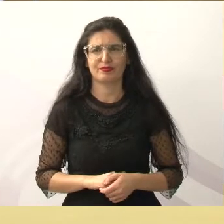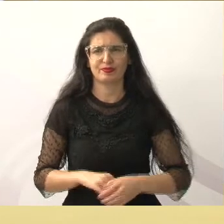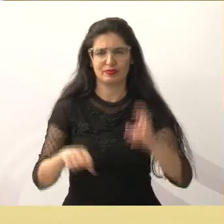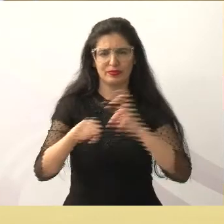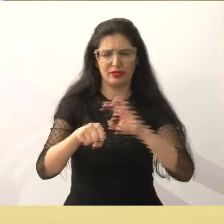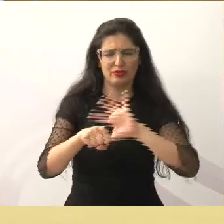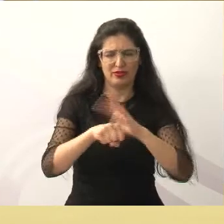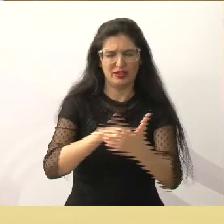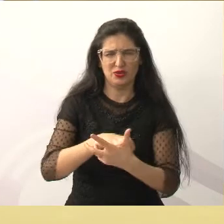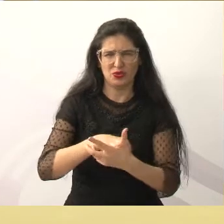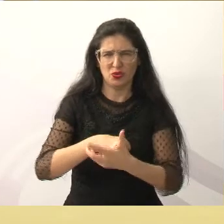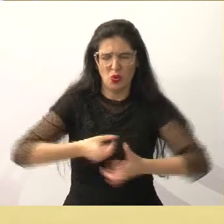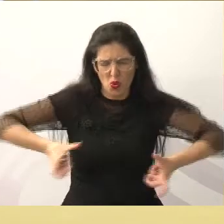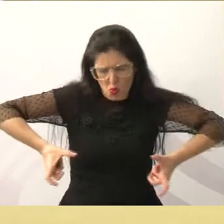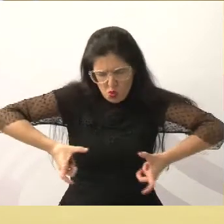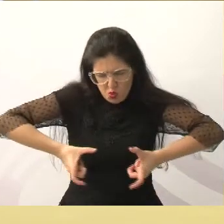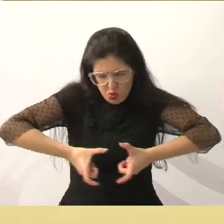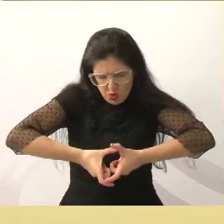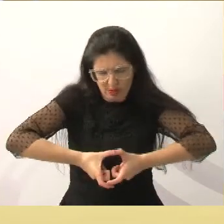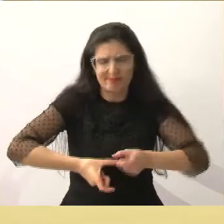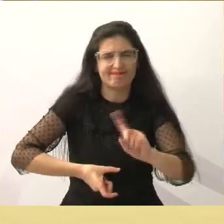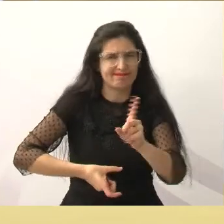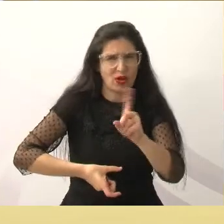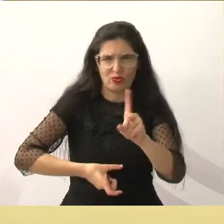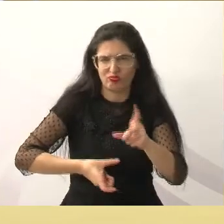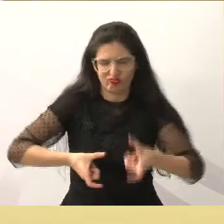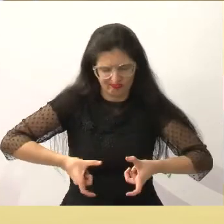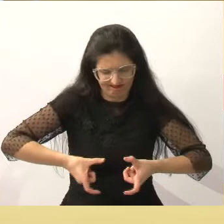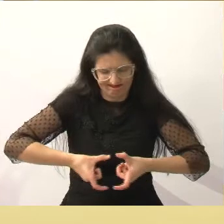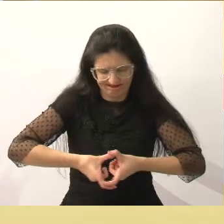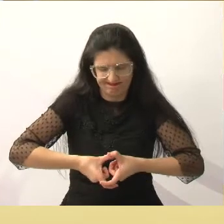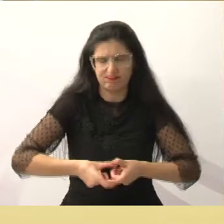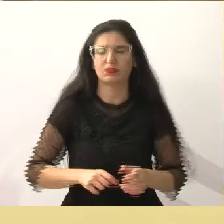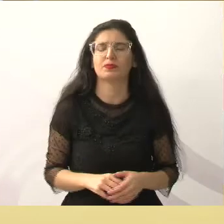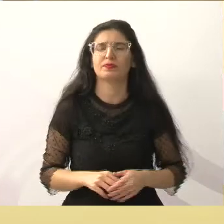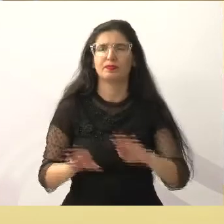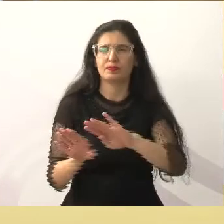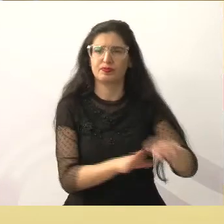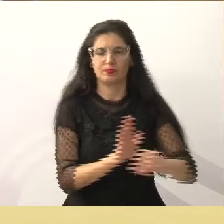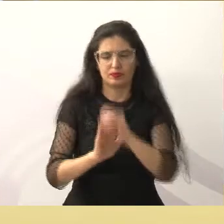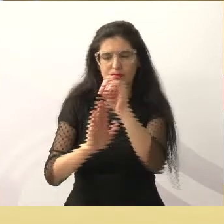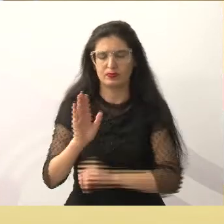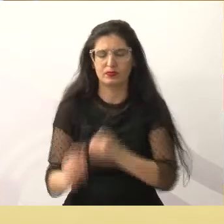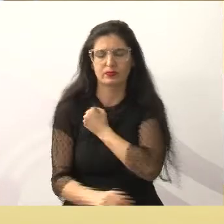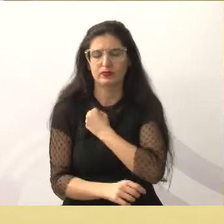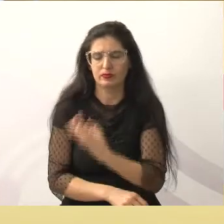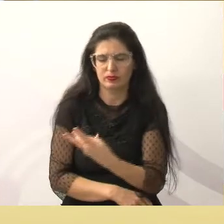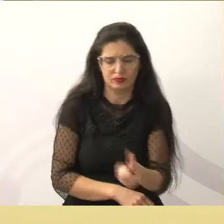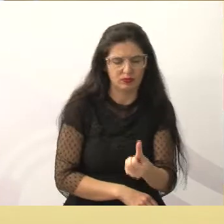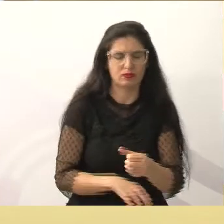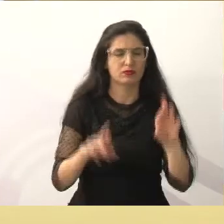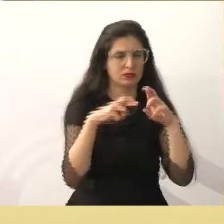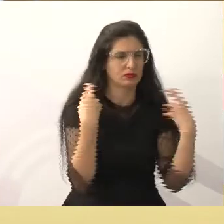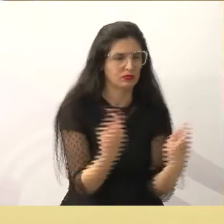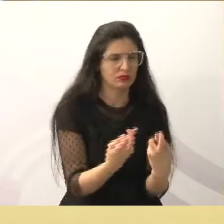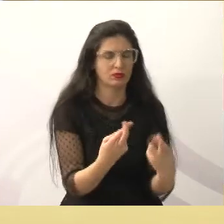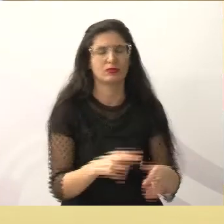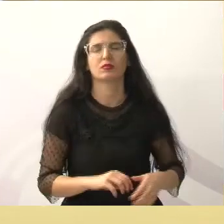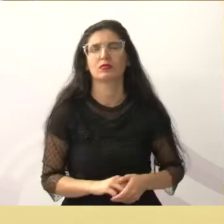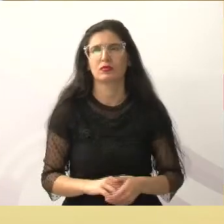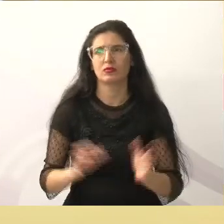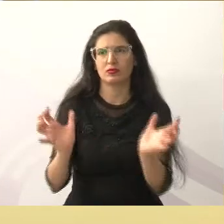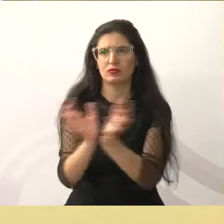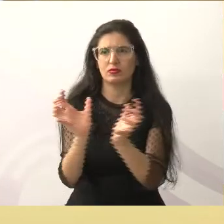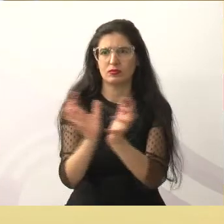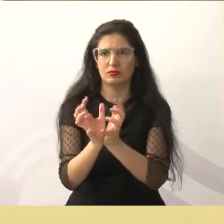como que a gente poderia sair? Esses comerciantes que fizeram a reunião no ofício 36, eles têm a plena consciência e